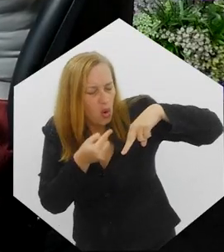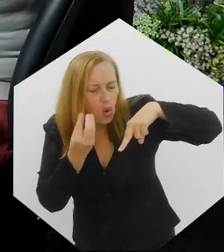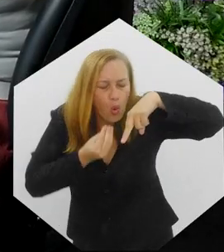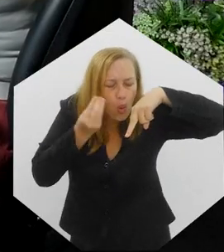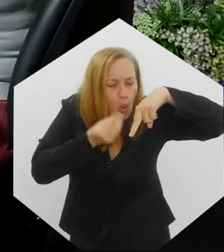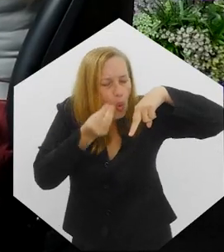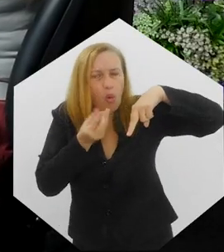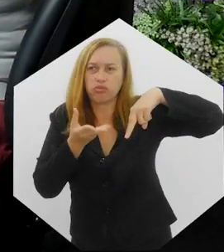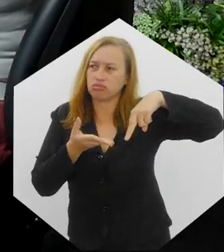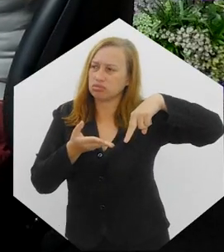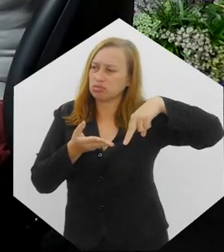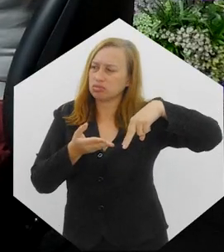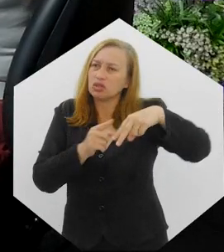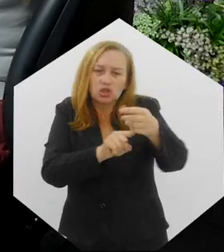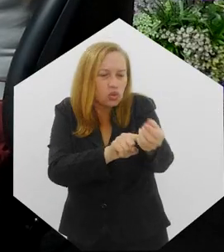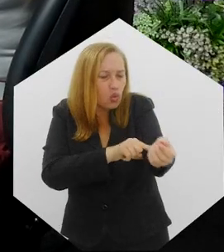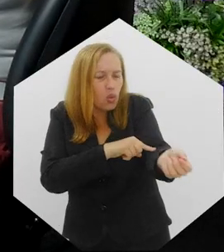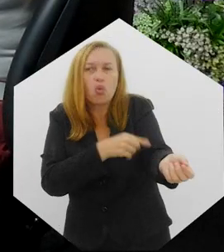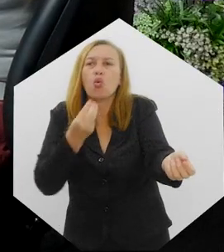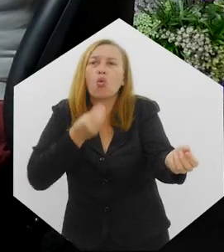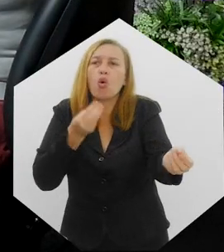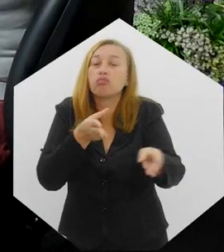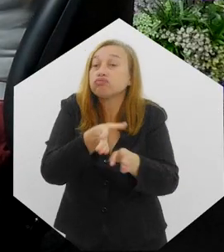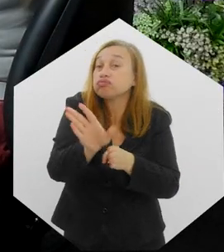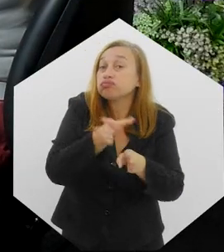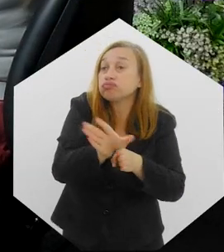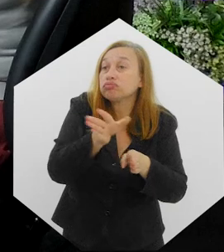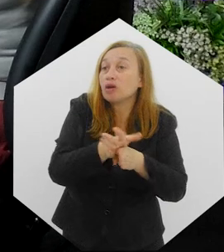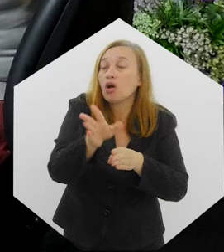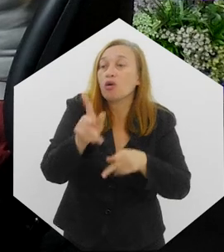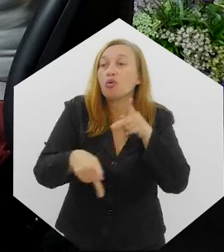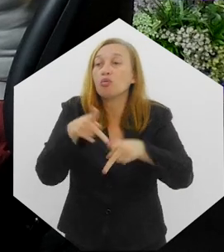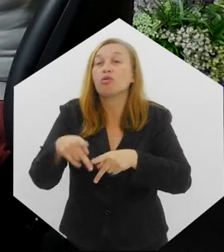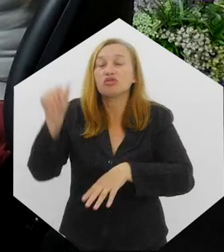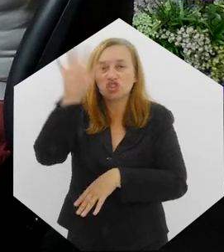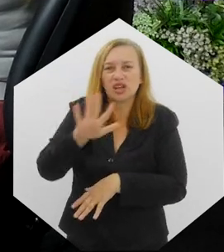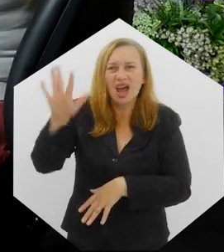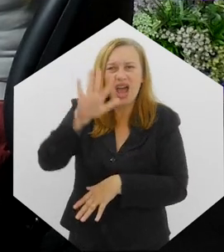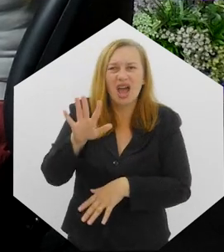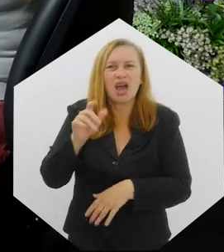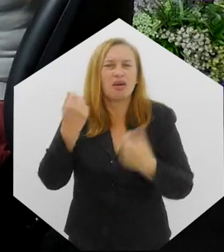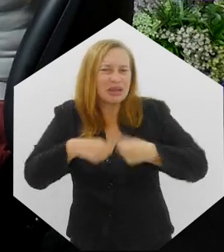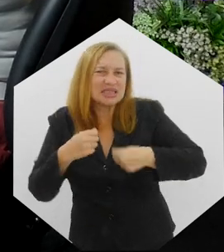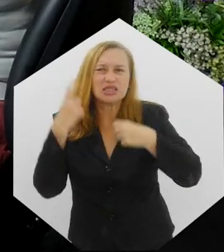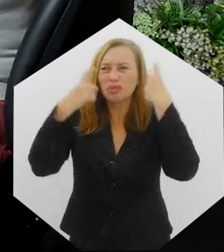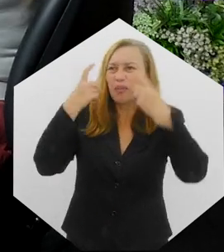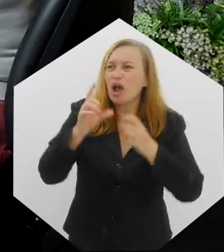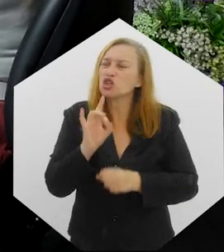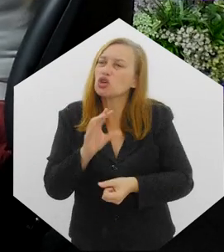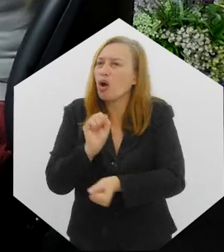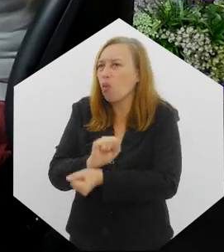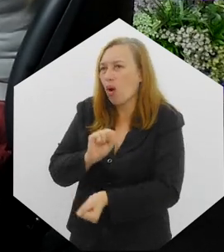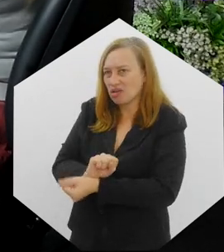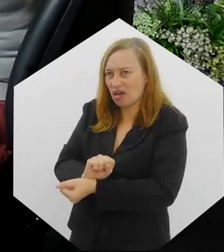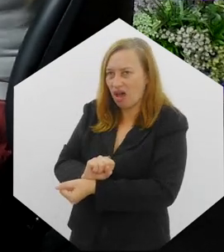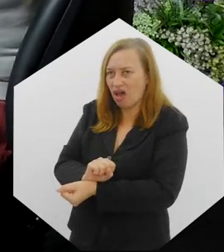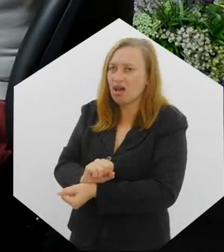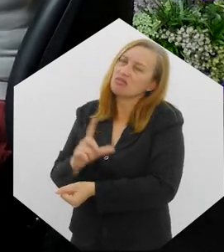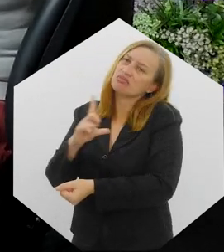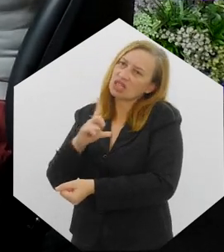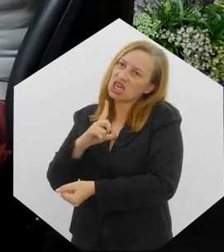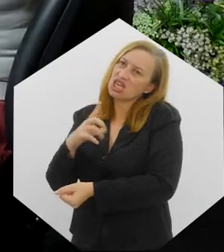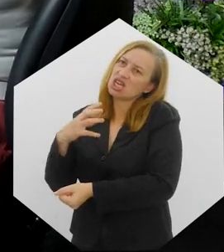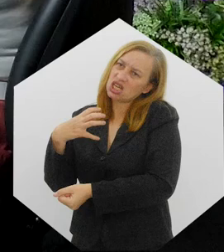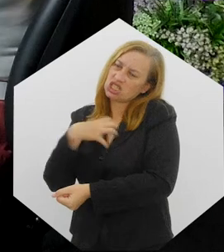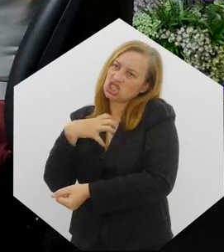essas artérias, né? Como que se dá essa orientação para a população em geral? É preciso se preocupar? Ou